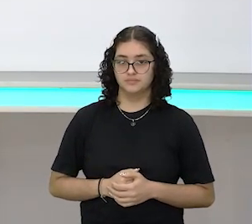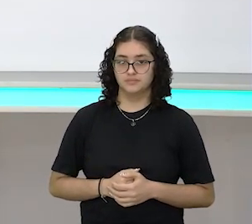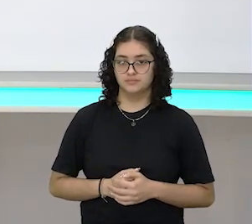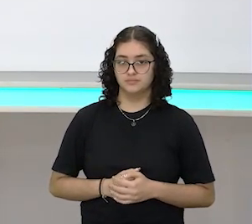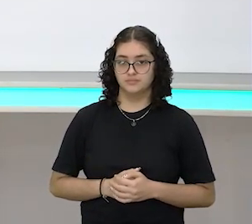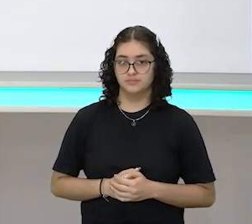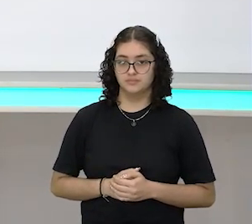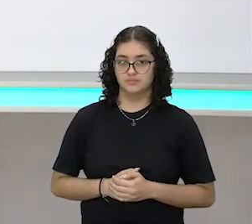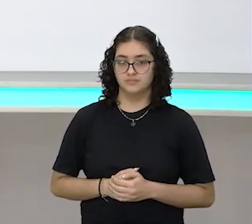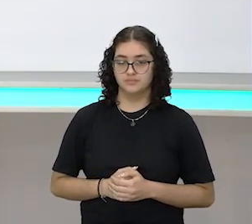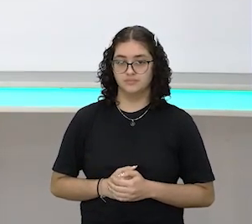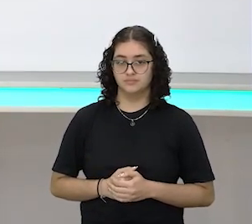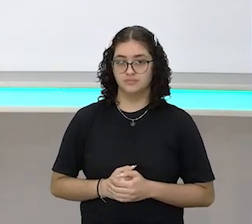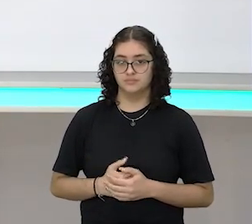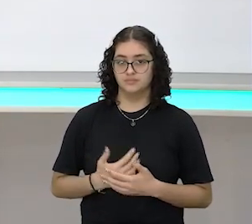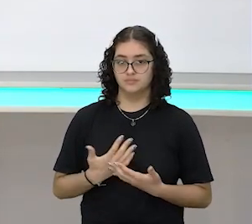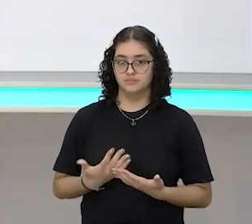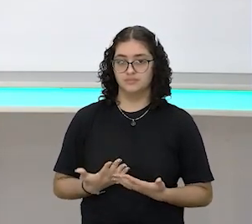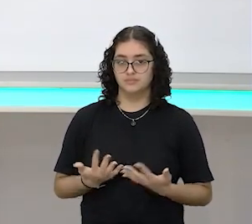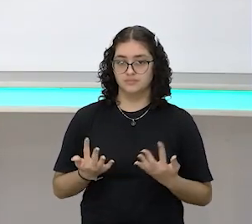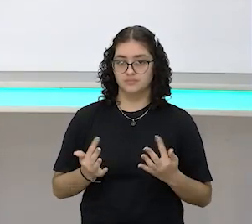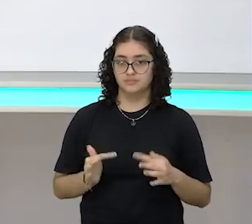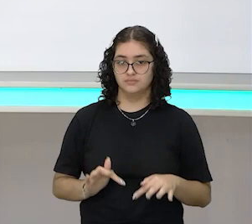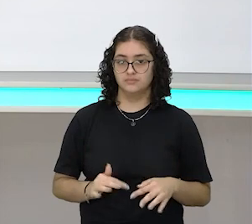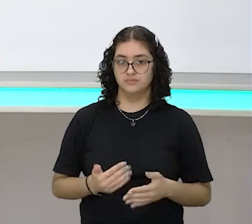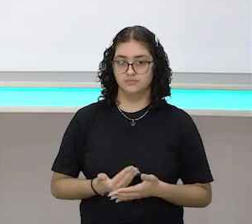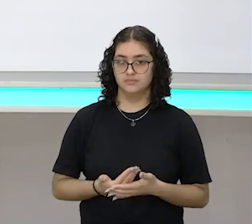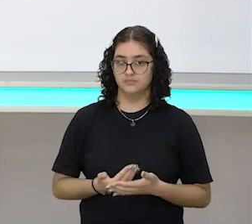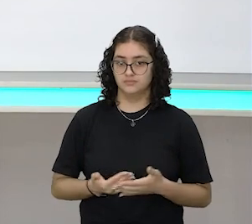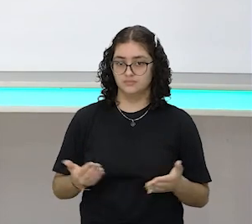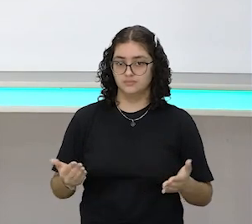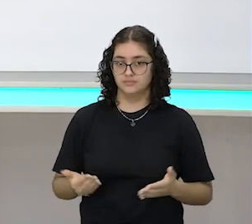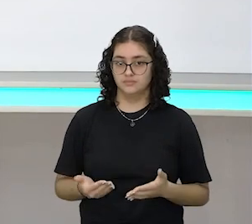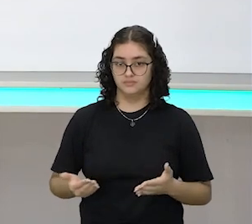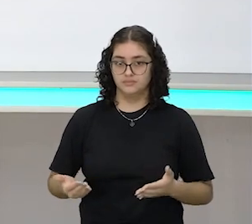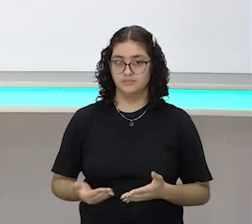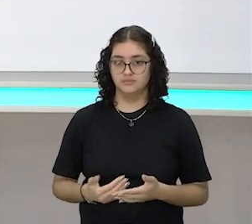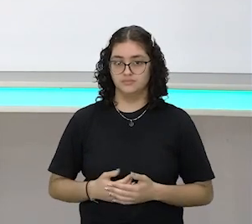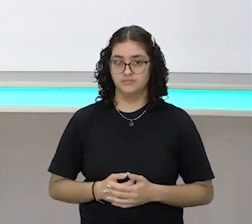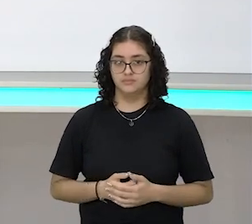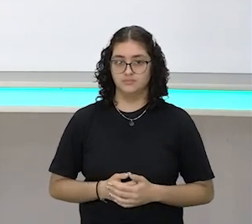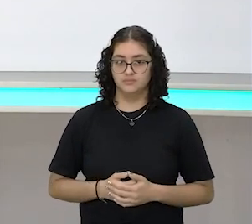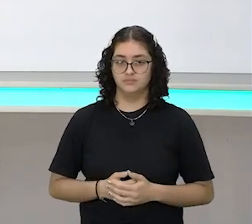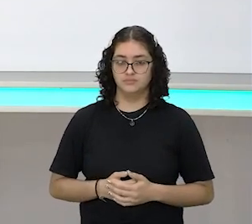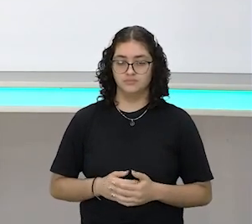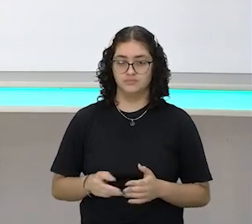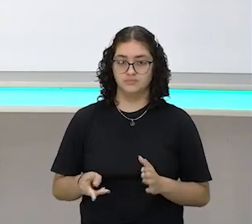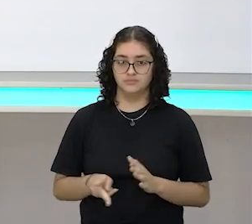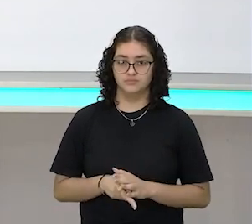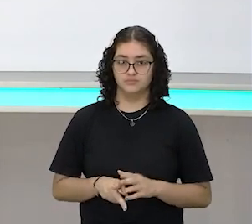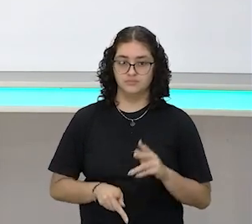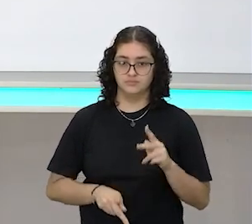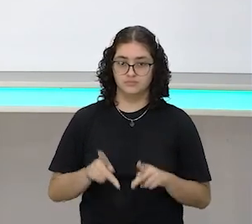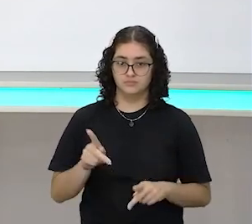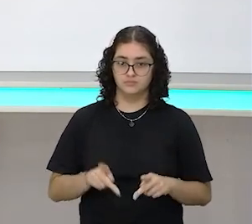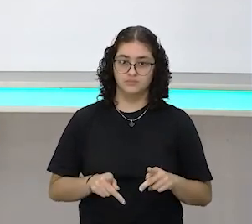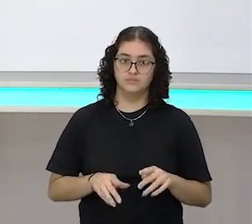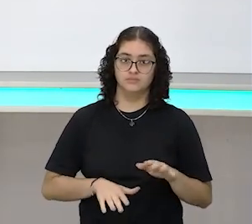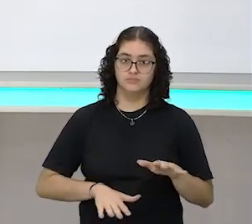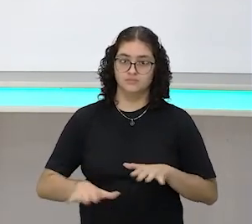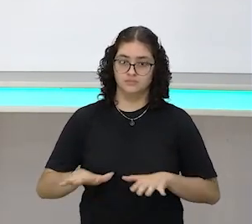Então, a gente está finalizando nessa nossa aula de hoje, né, essa parte de população em movimento,